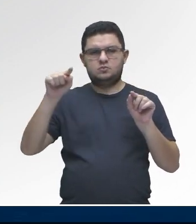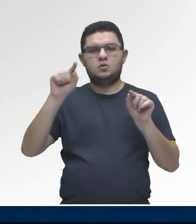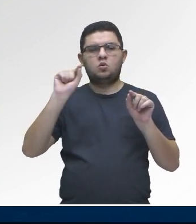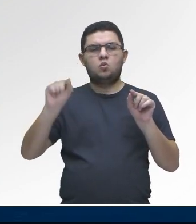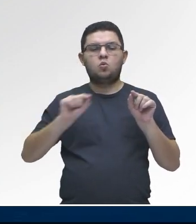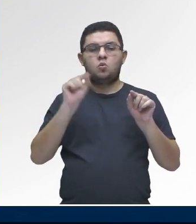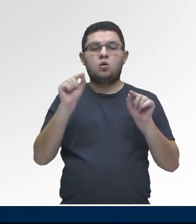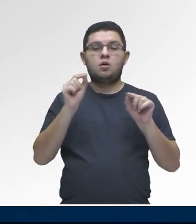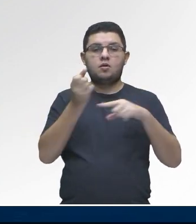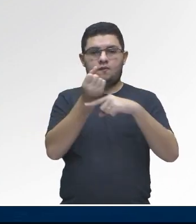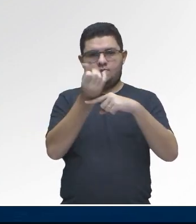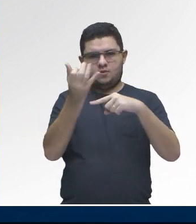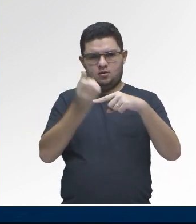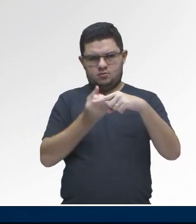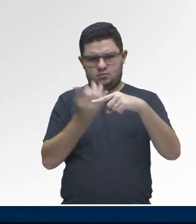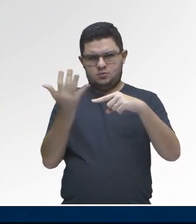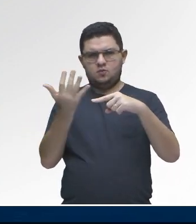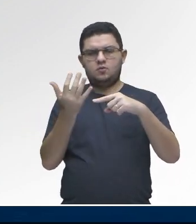dividir